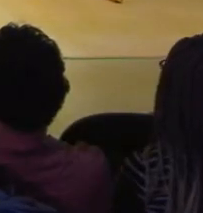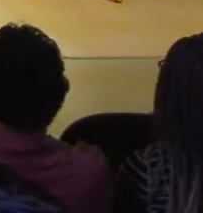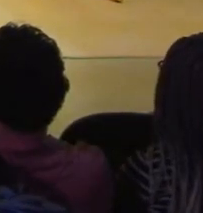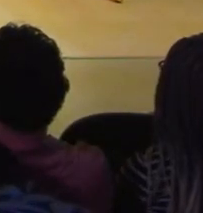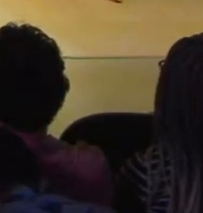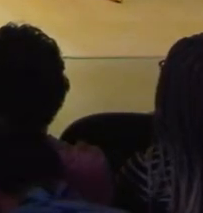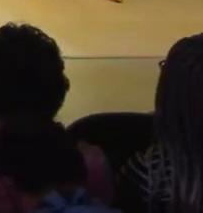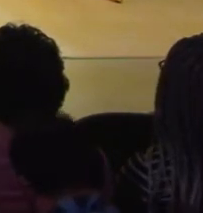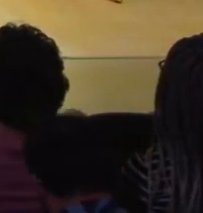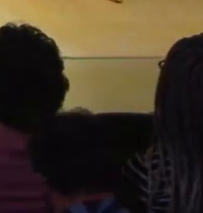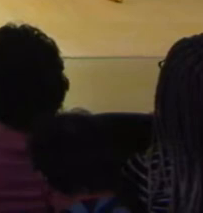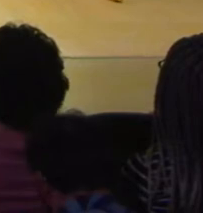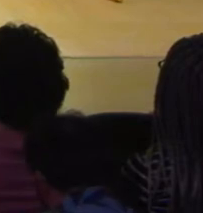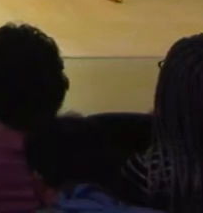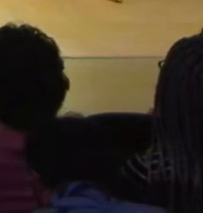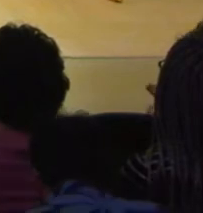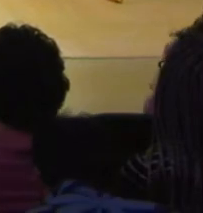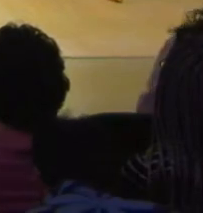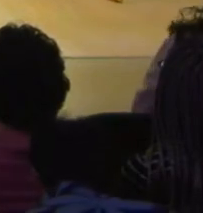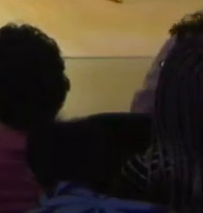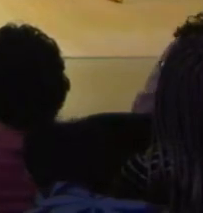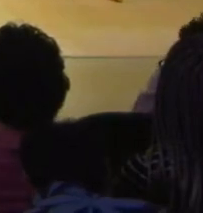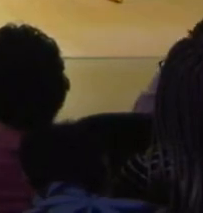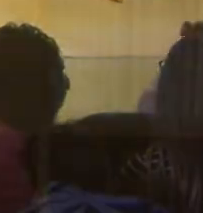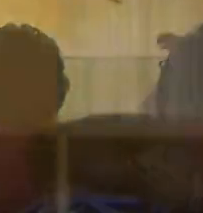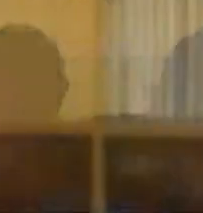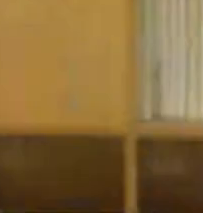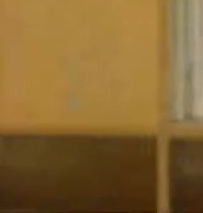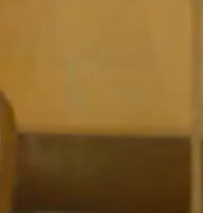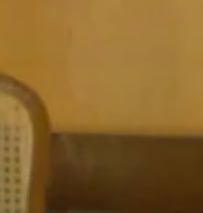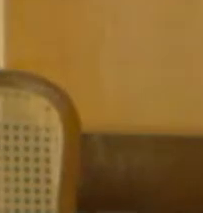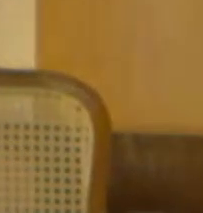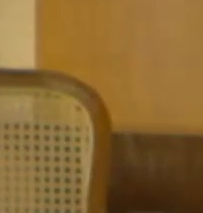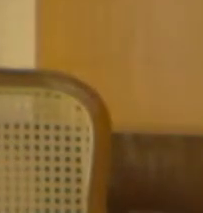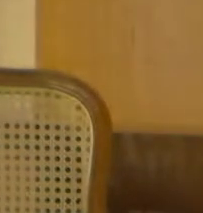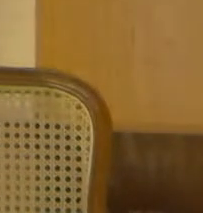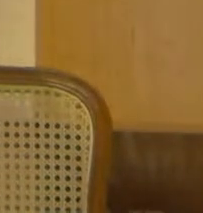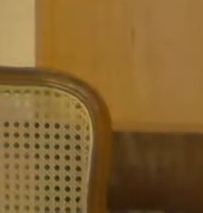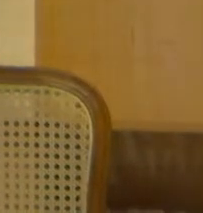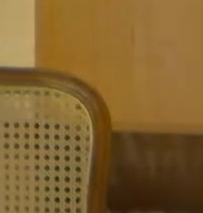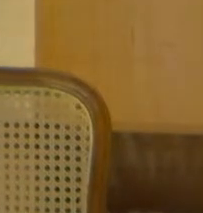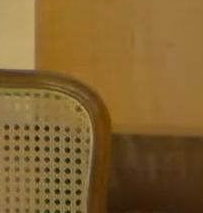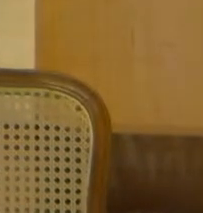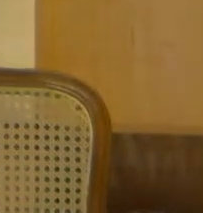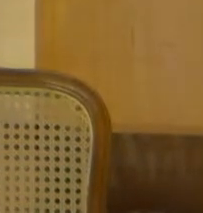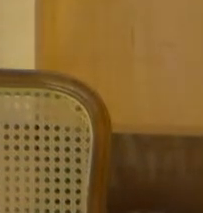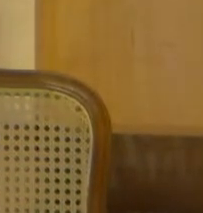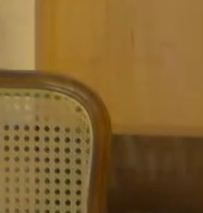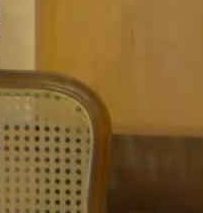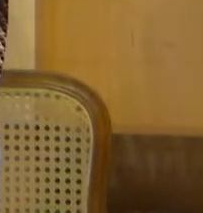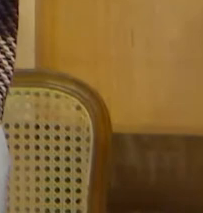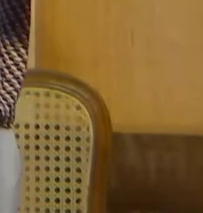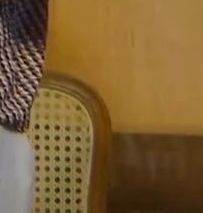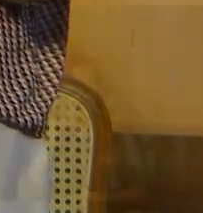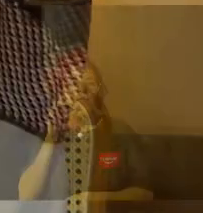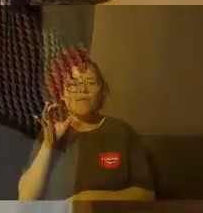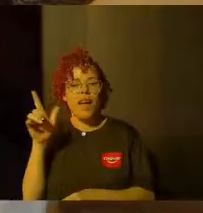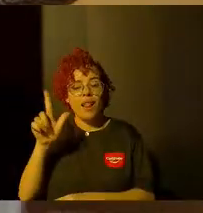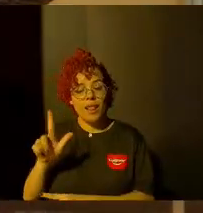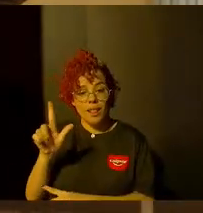tá aqui com vocês hoje para essa conversa super especial no Café literário